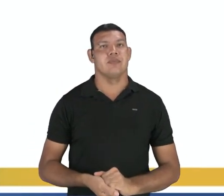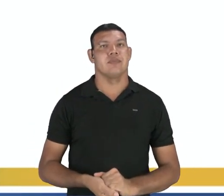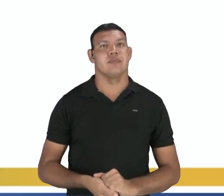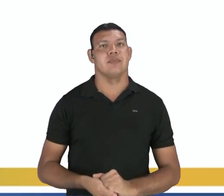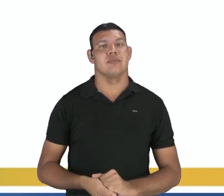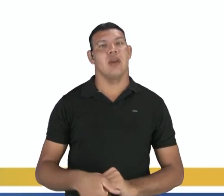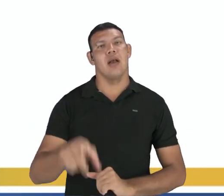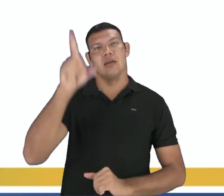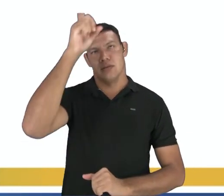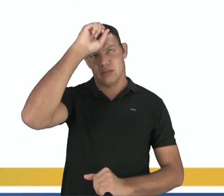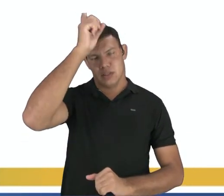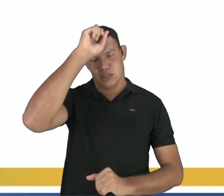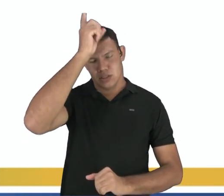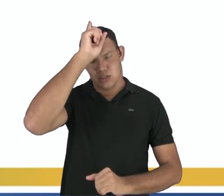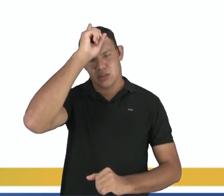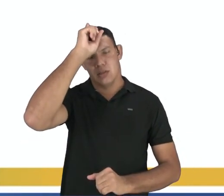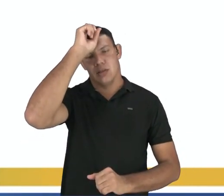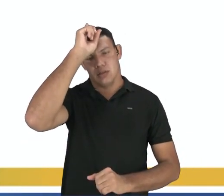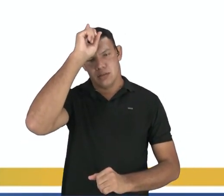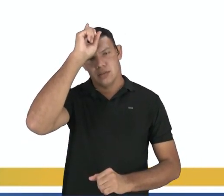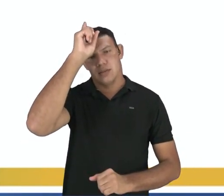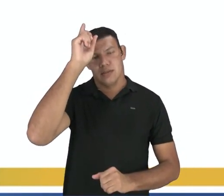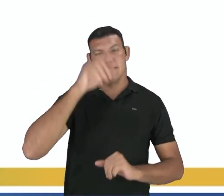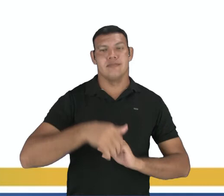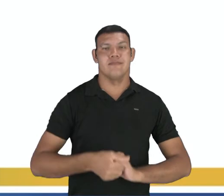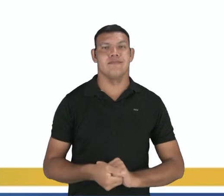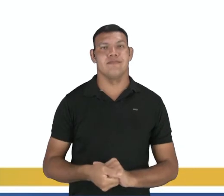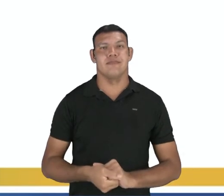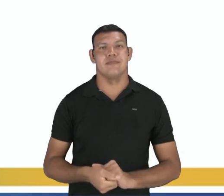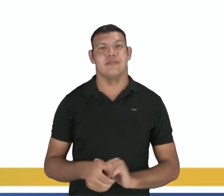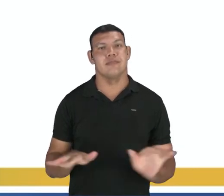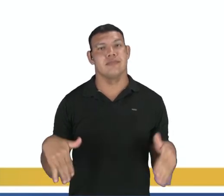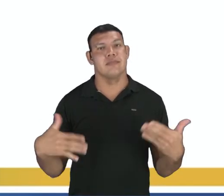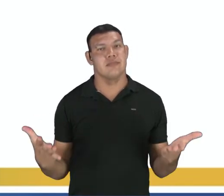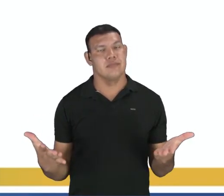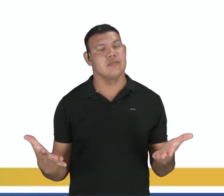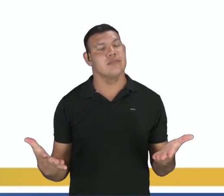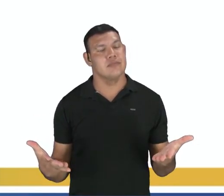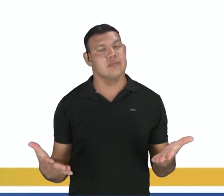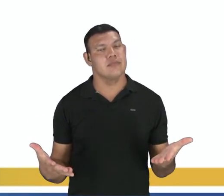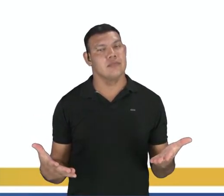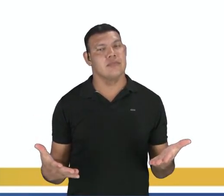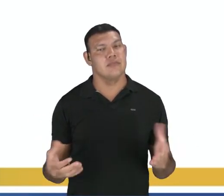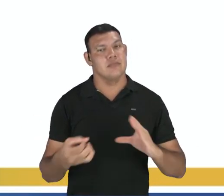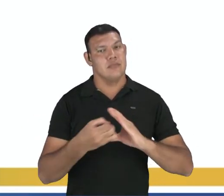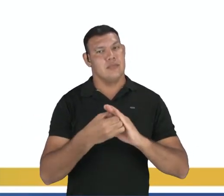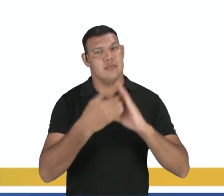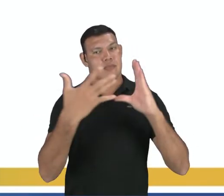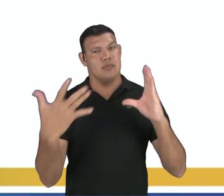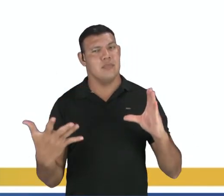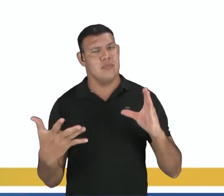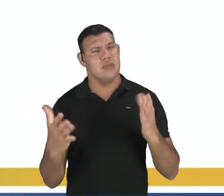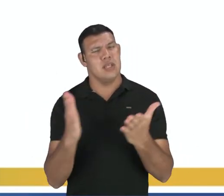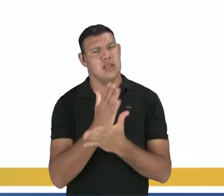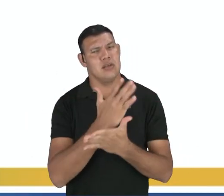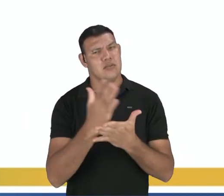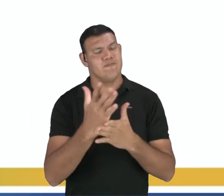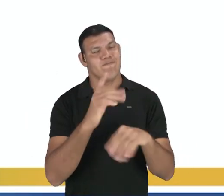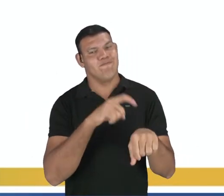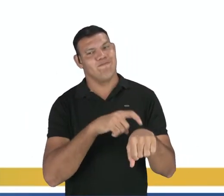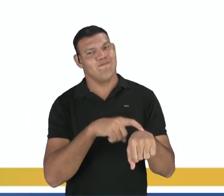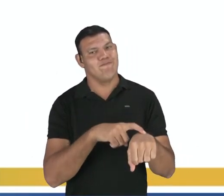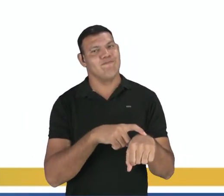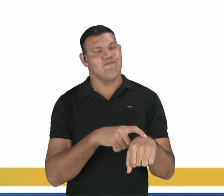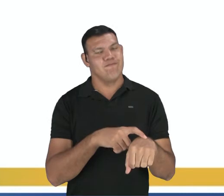todos os adultos civilmente capazes, né, os civis capazes, porque aqui a gente entra também na característica de algumas pessoas que por algum momento